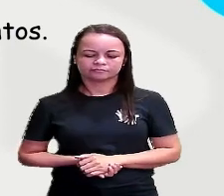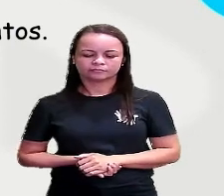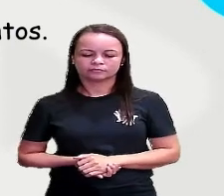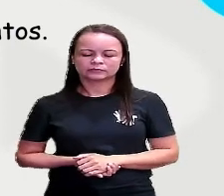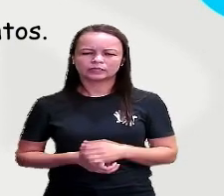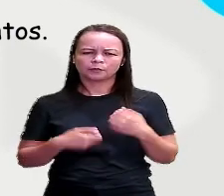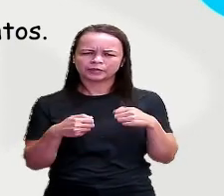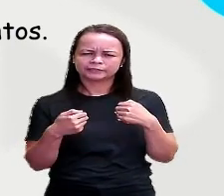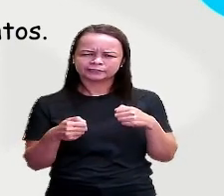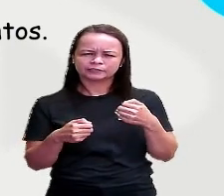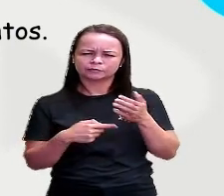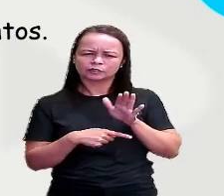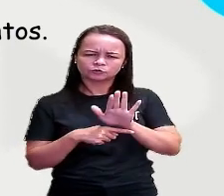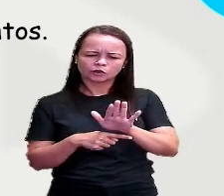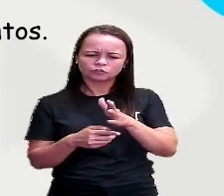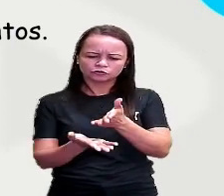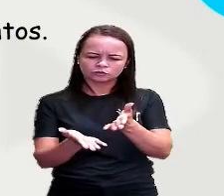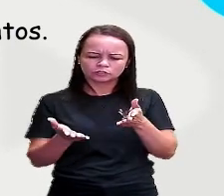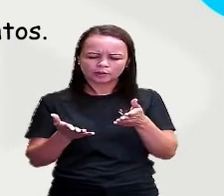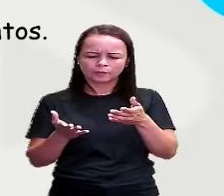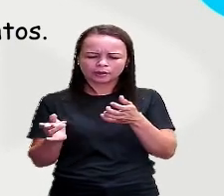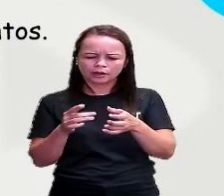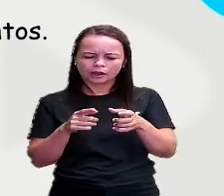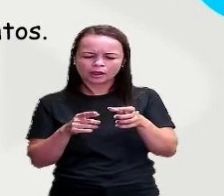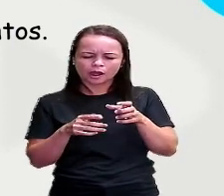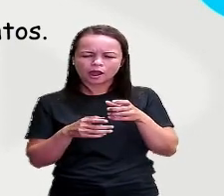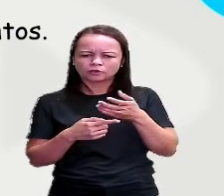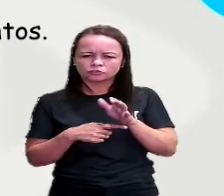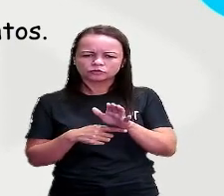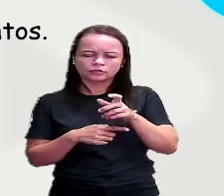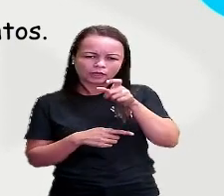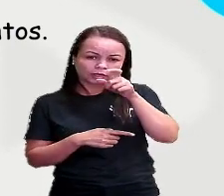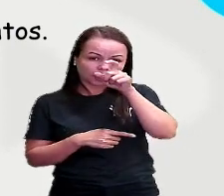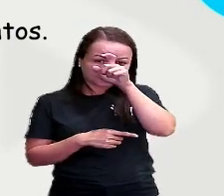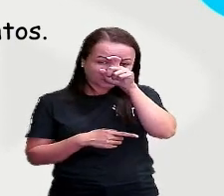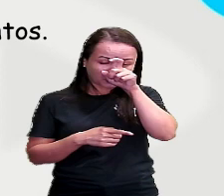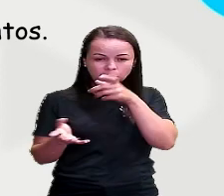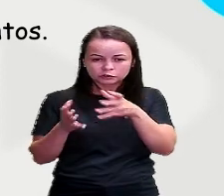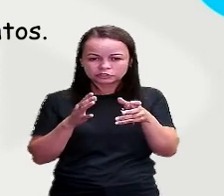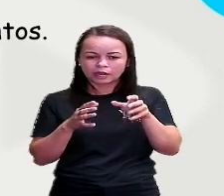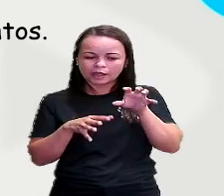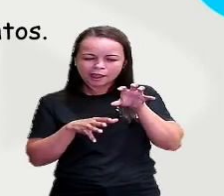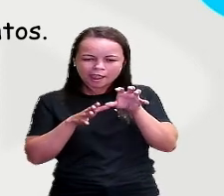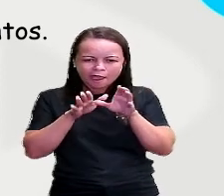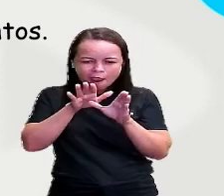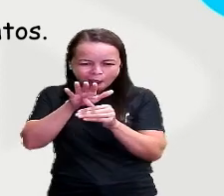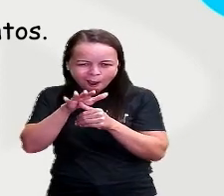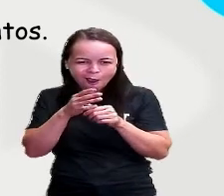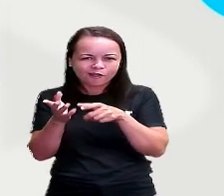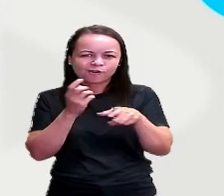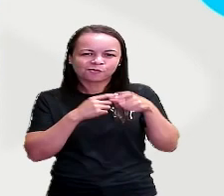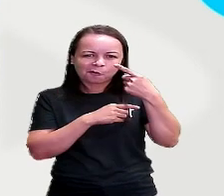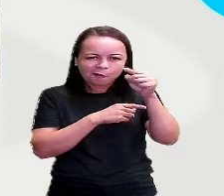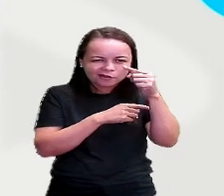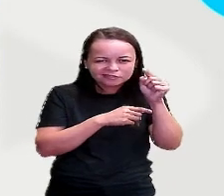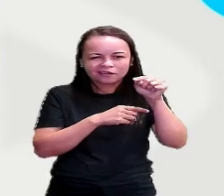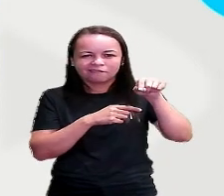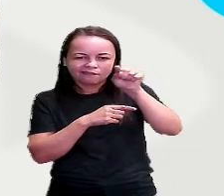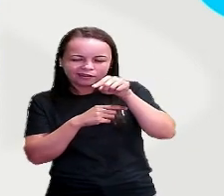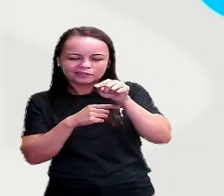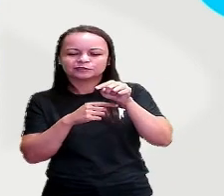da sua ajuda para enfrentar a Bruxa dos Acentos. Ela rouba os acentos gráficos das palavras. Eita, bruxa danada. E aí,